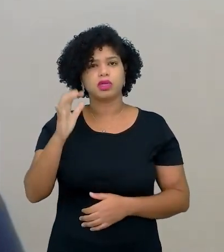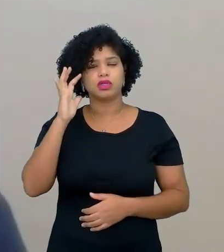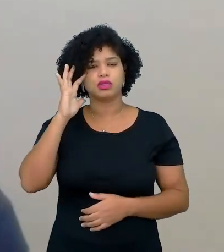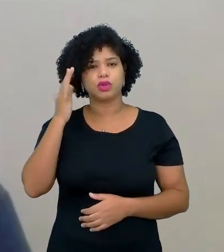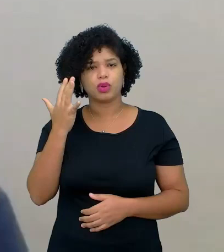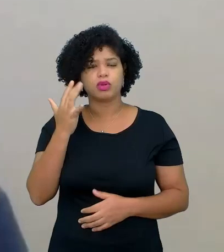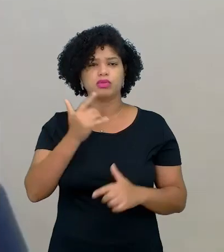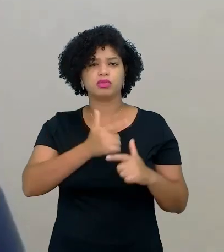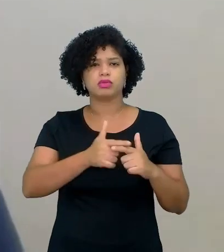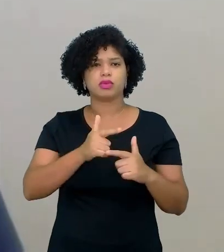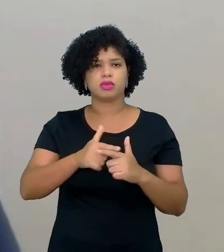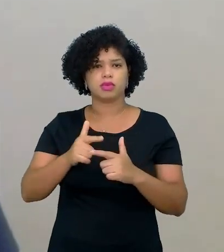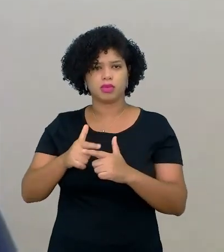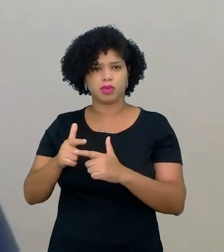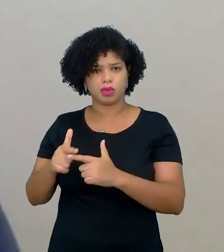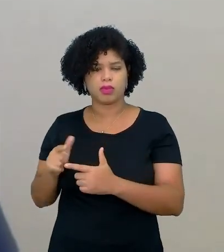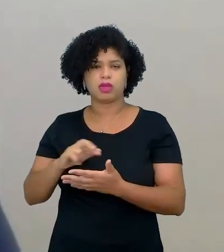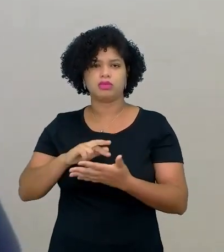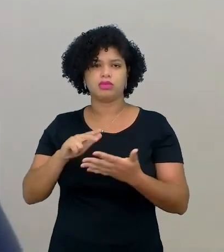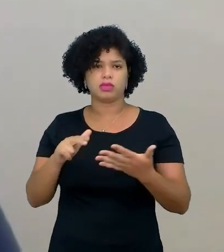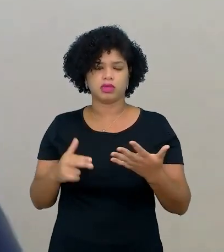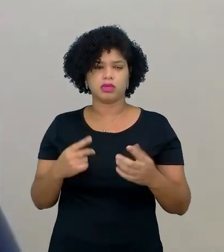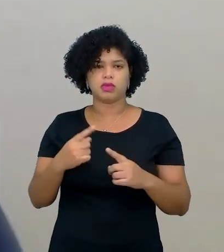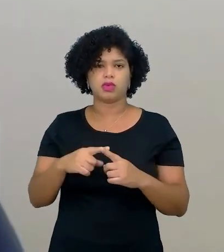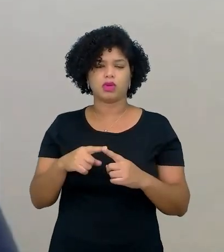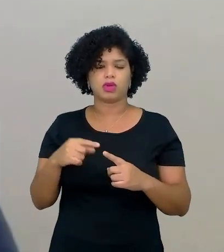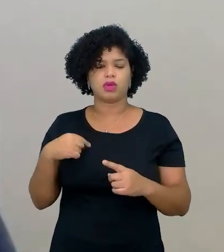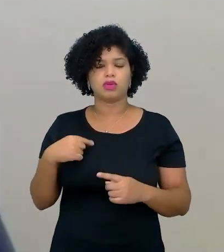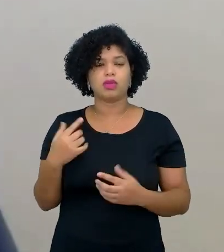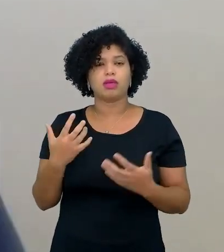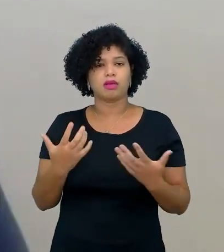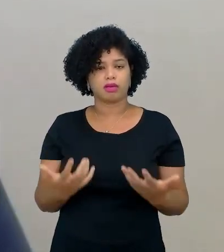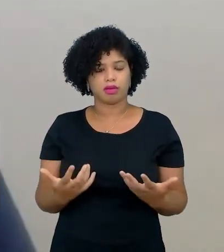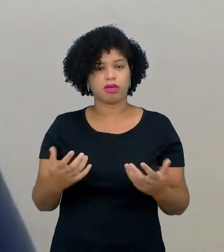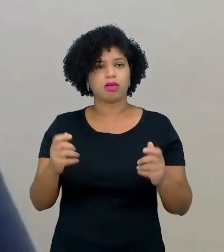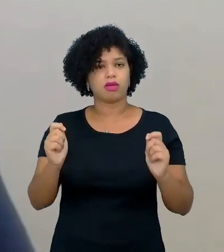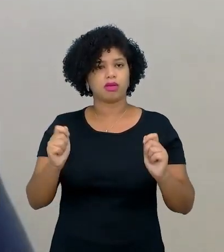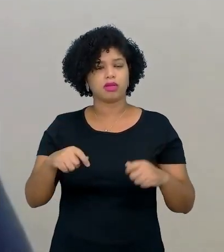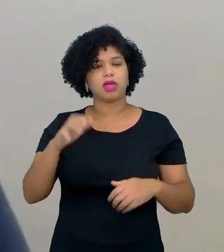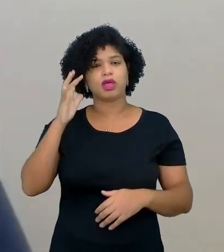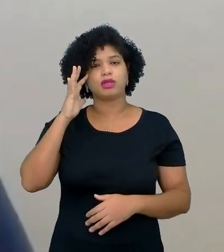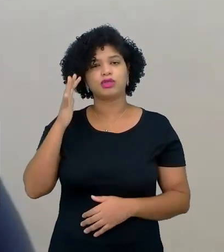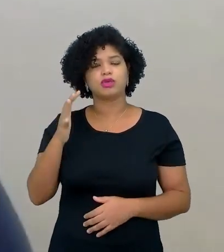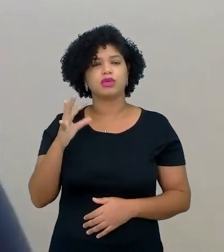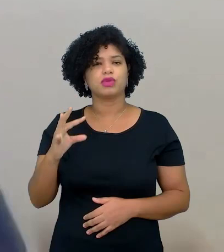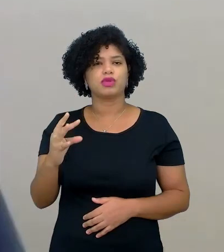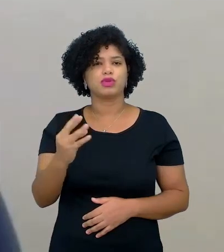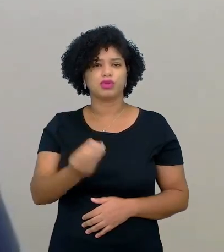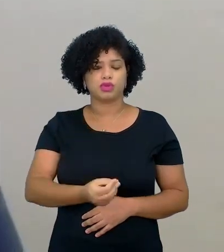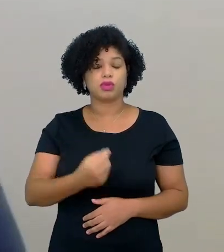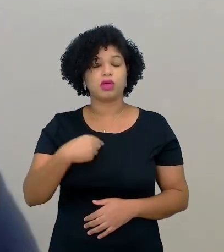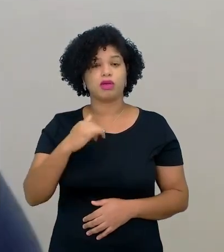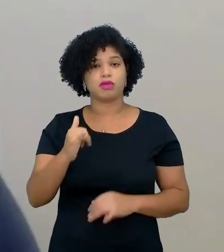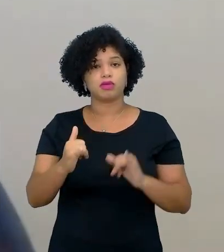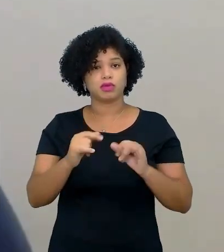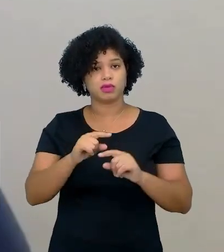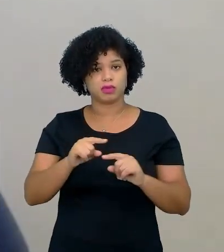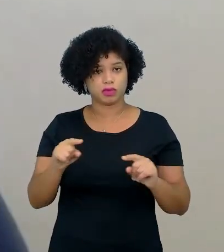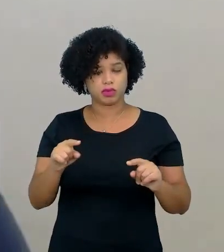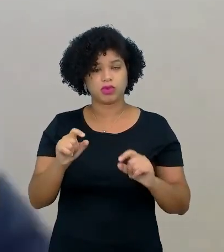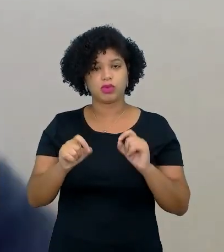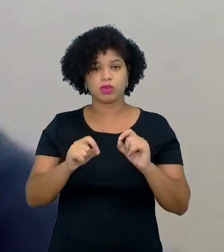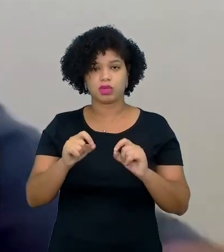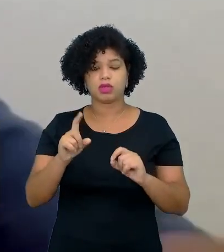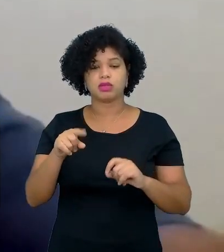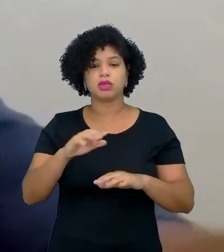problemas para a gente também venha ao meio, para a gente poder dar conta da gente poder resolver tudo isso. E eu falo para vocês assim, a